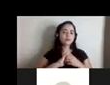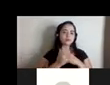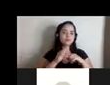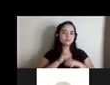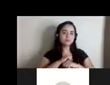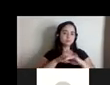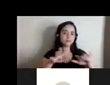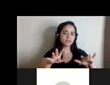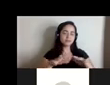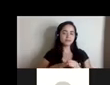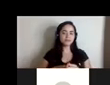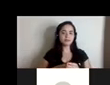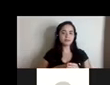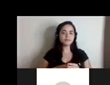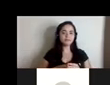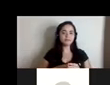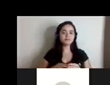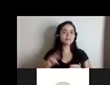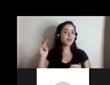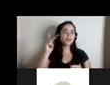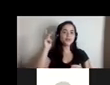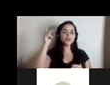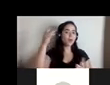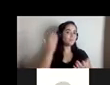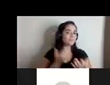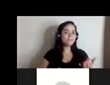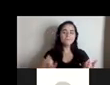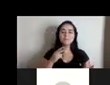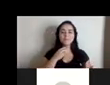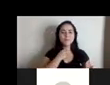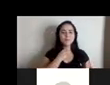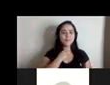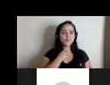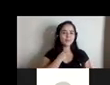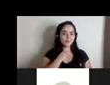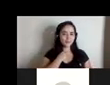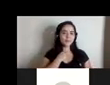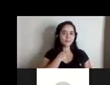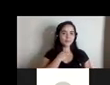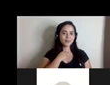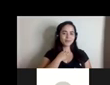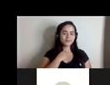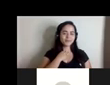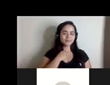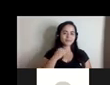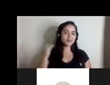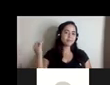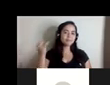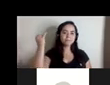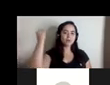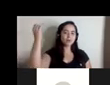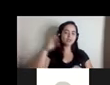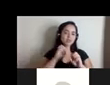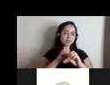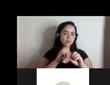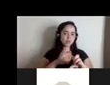sem perdermos os valores caros e importantes para a educação